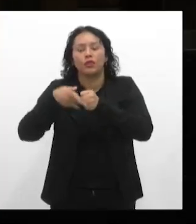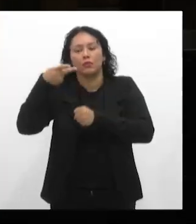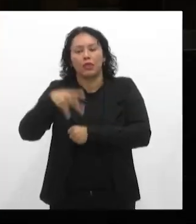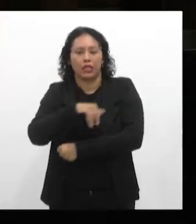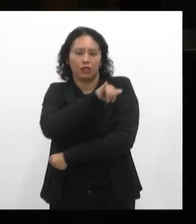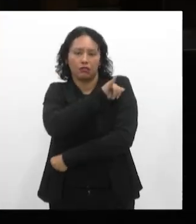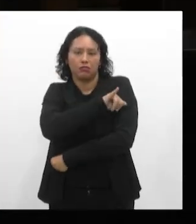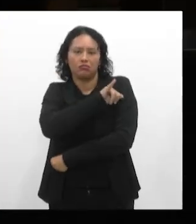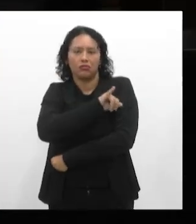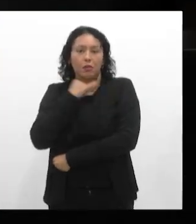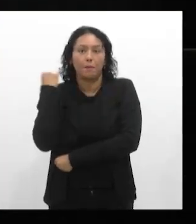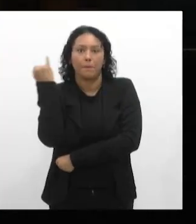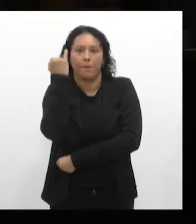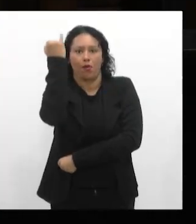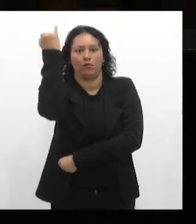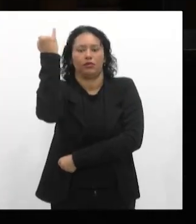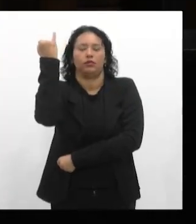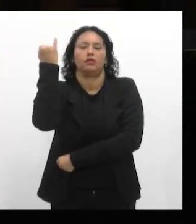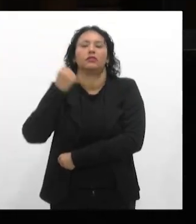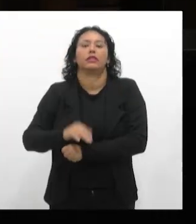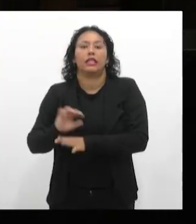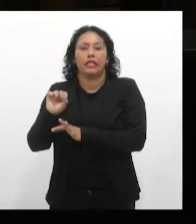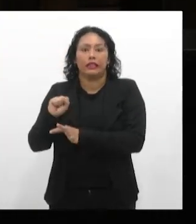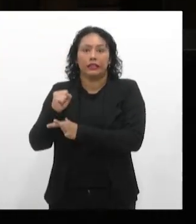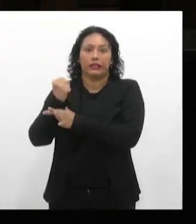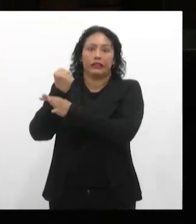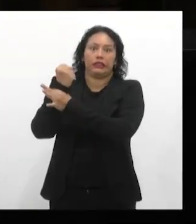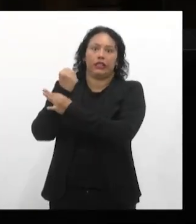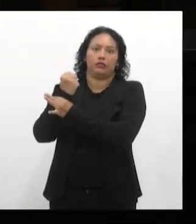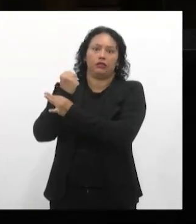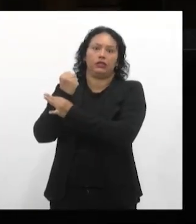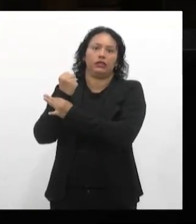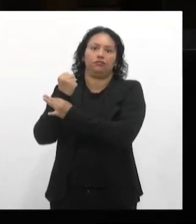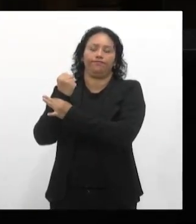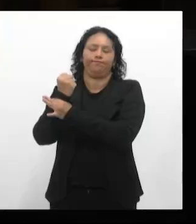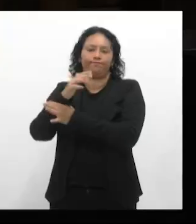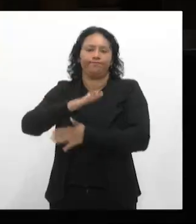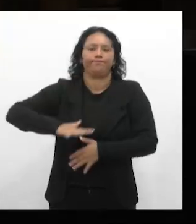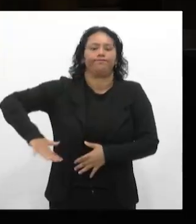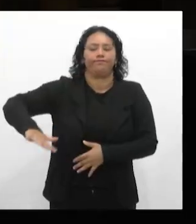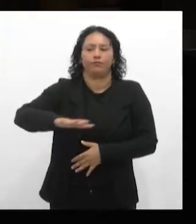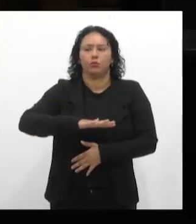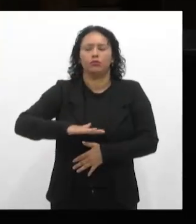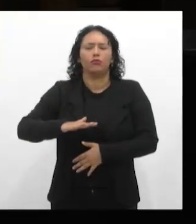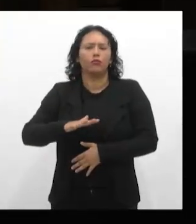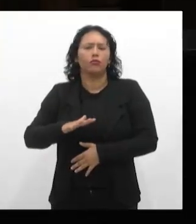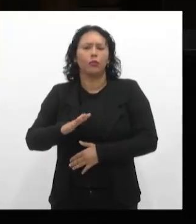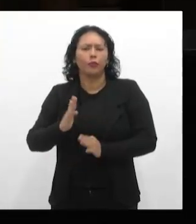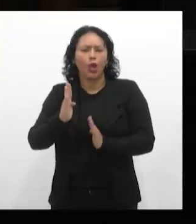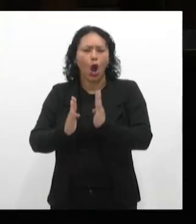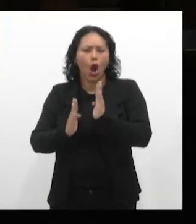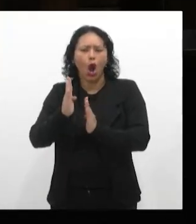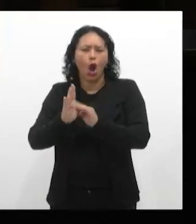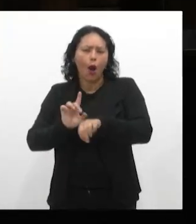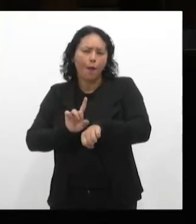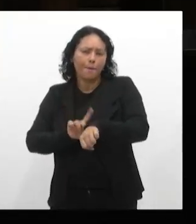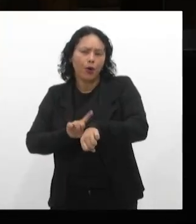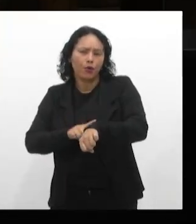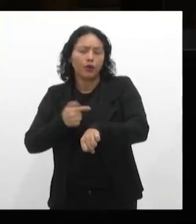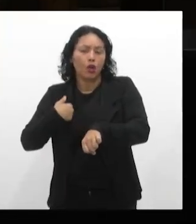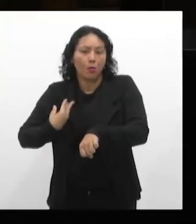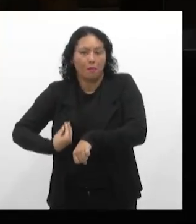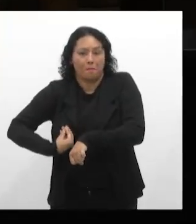de Janeiro, que é a segurança pública. Não faz muito tempo eu